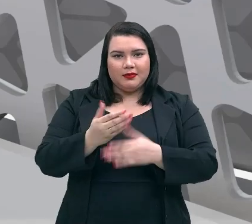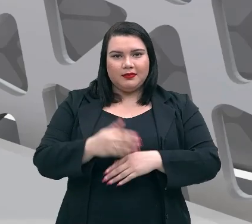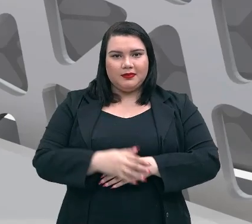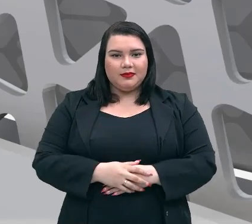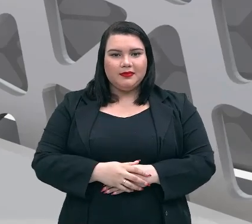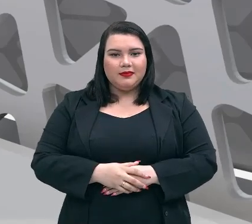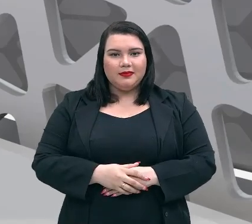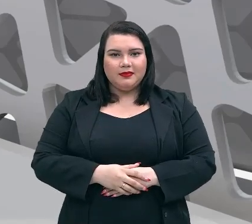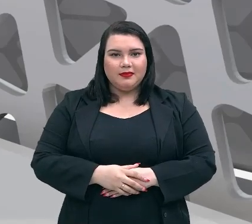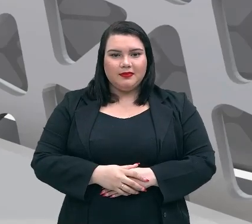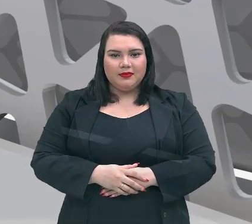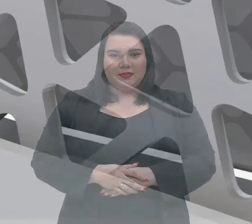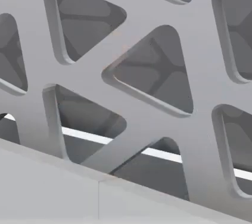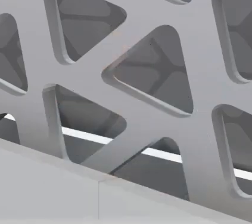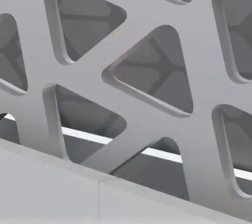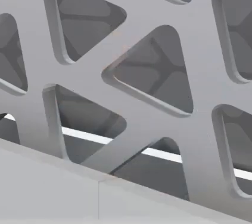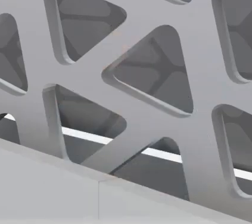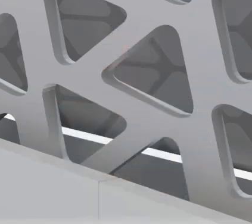momento da aula.